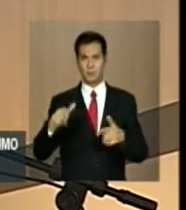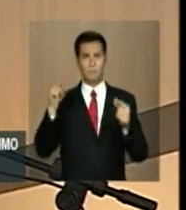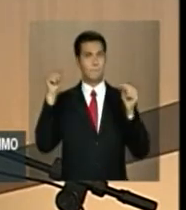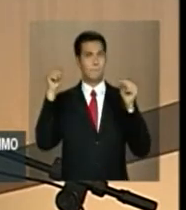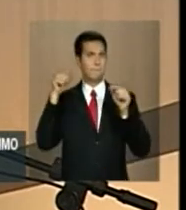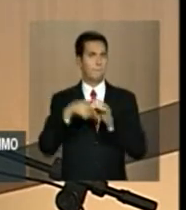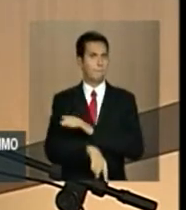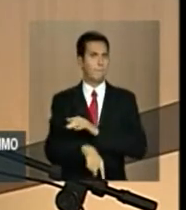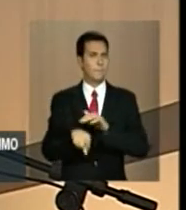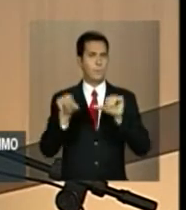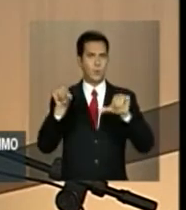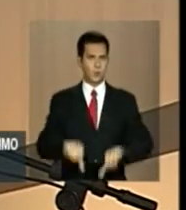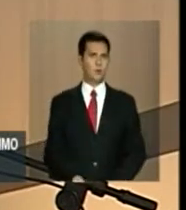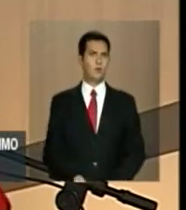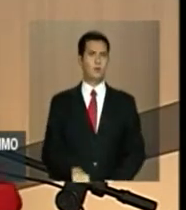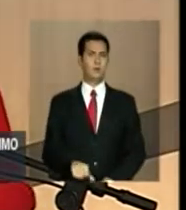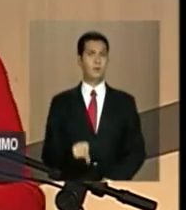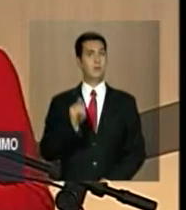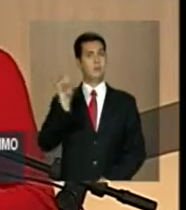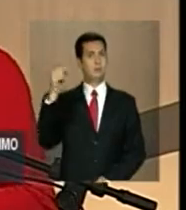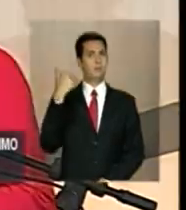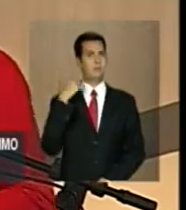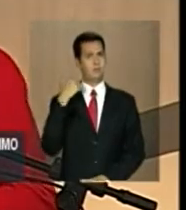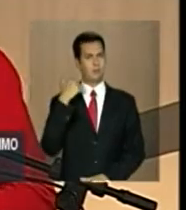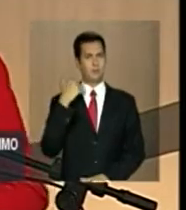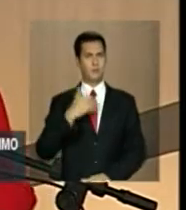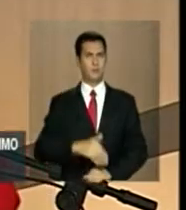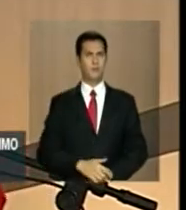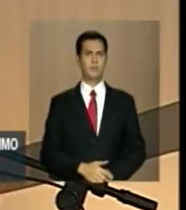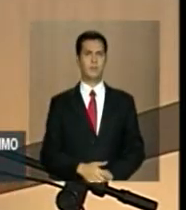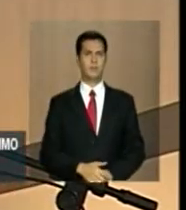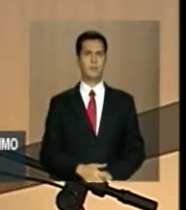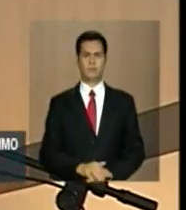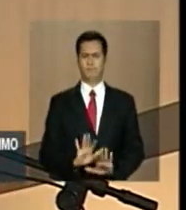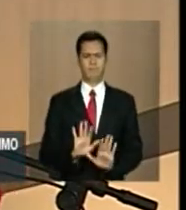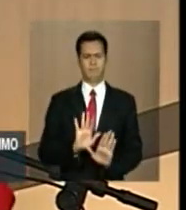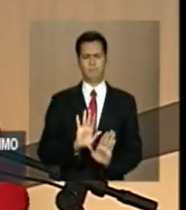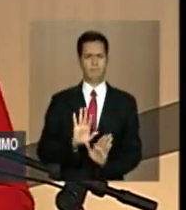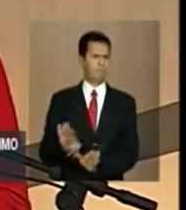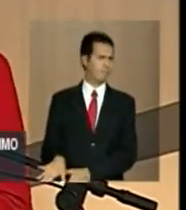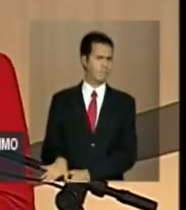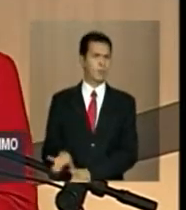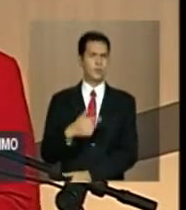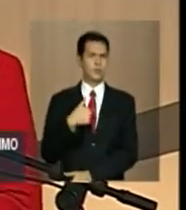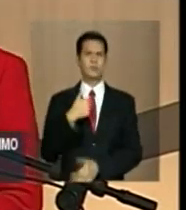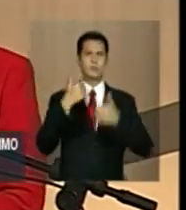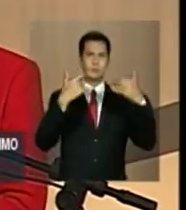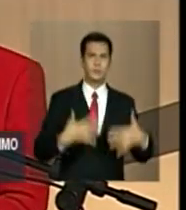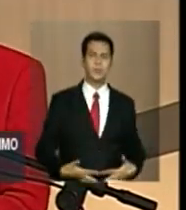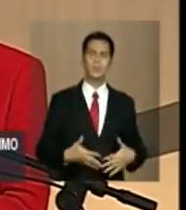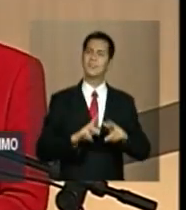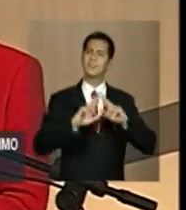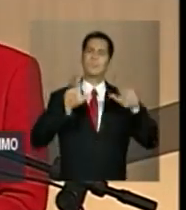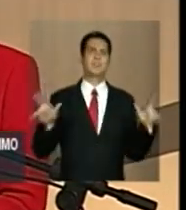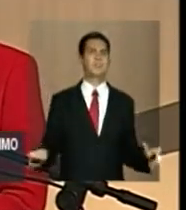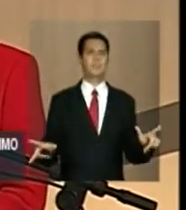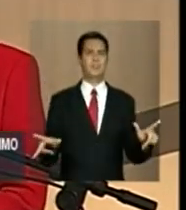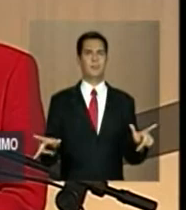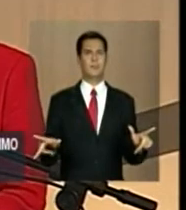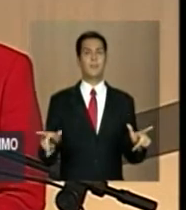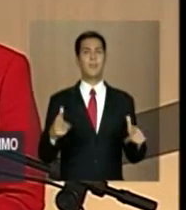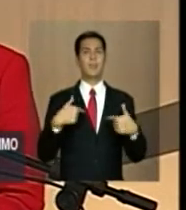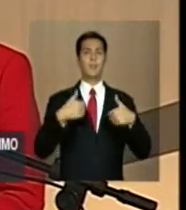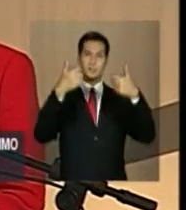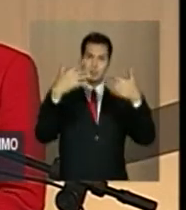seu sistema bancário. Eu vou falar de outra coisa, eu vou falar desta capacidade construída